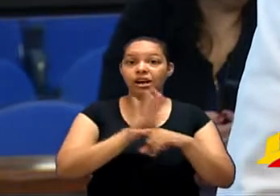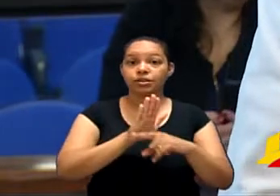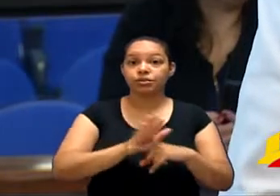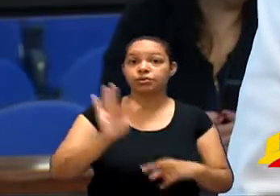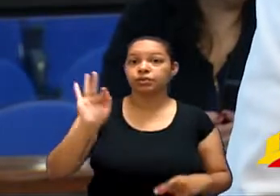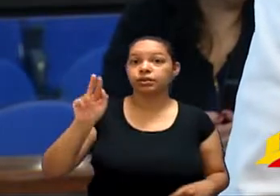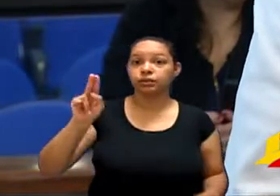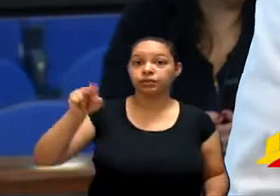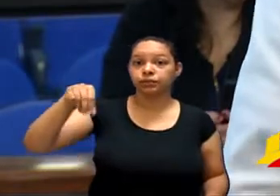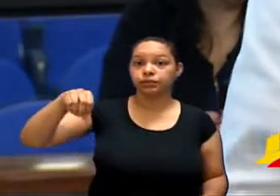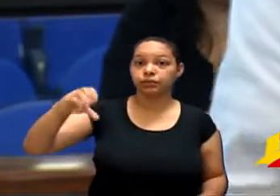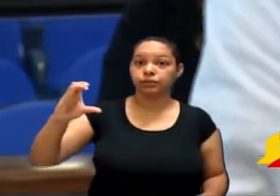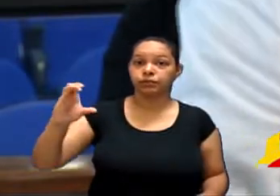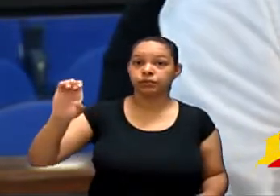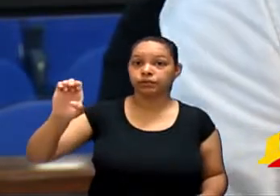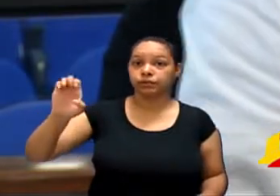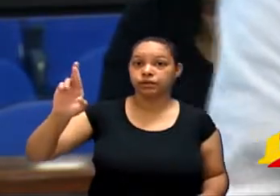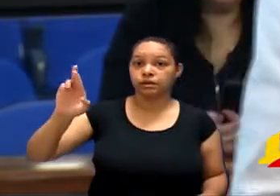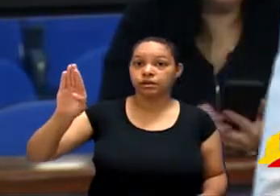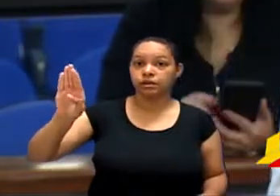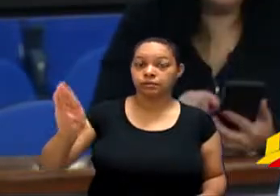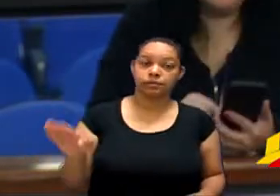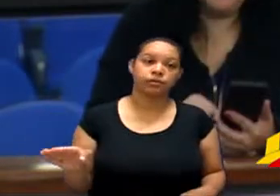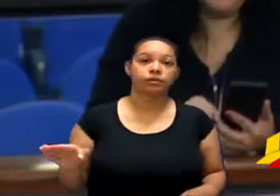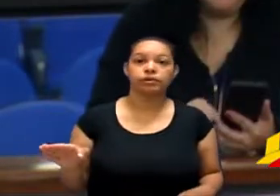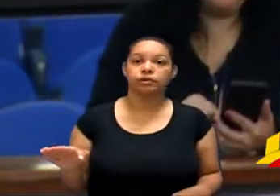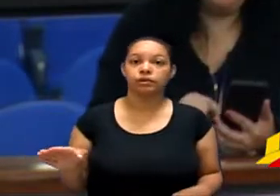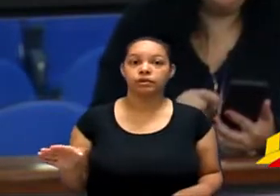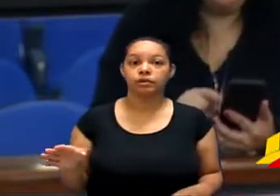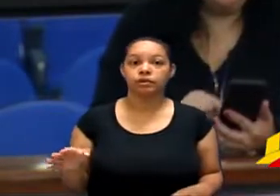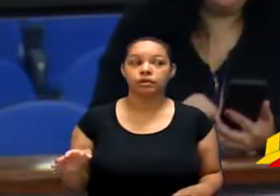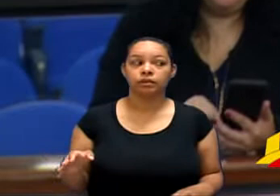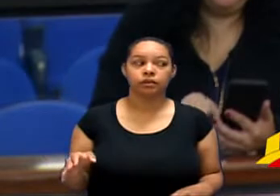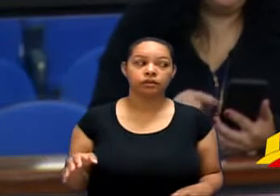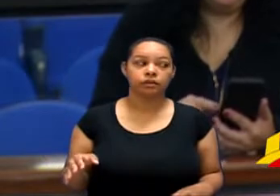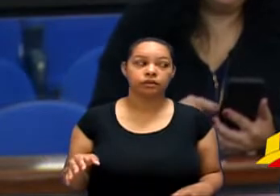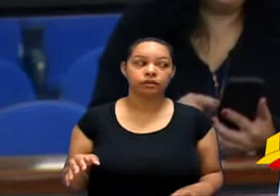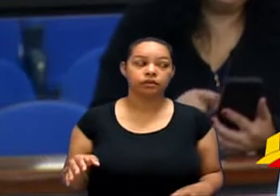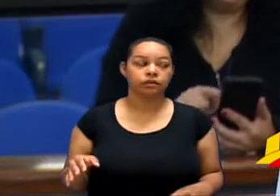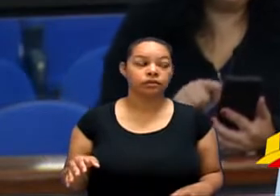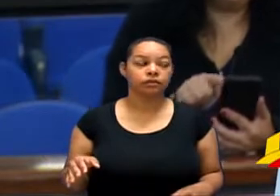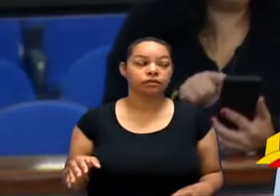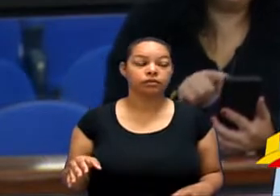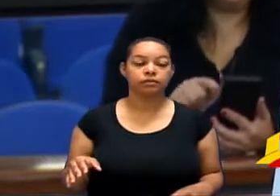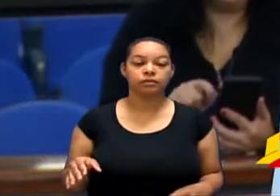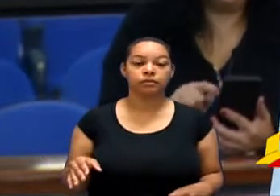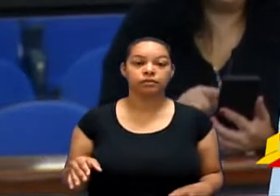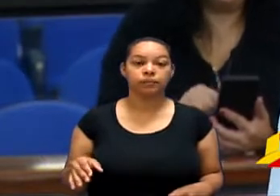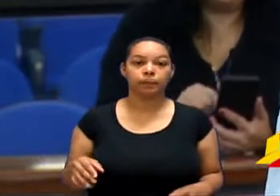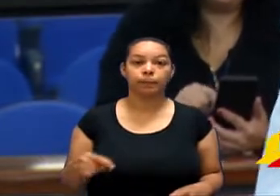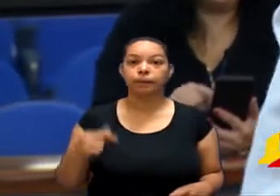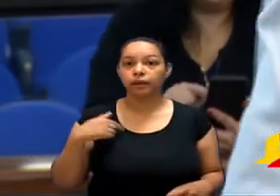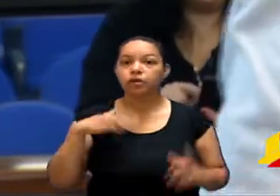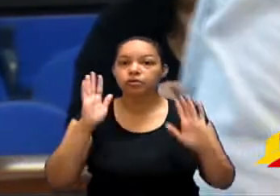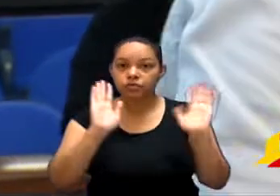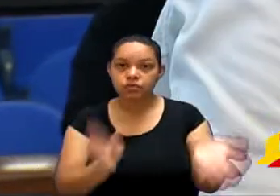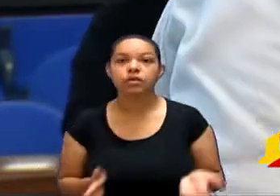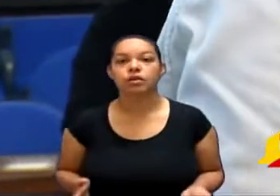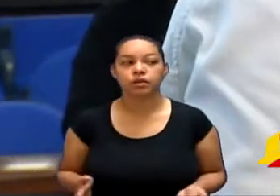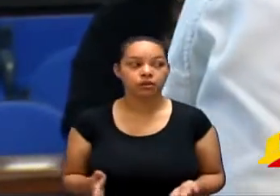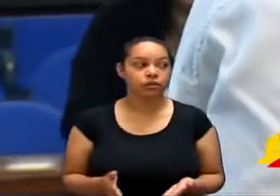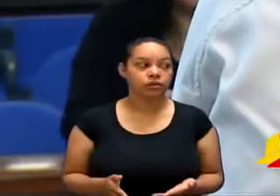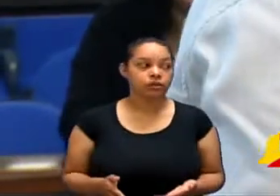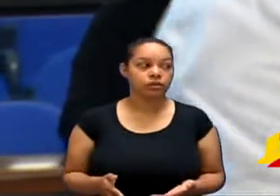requerimento Doutor Hélio que o senhor está fazendo que nós estamos fazendo a qual assino junto eu já fiz